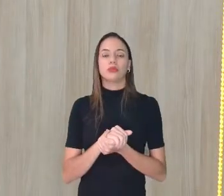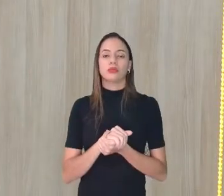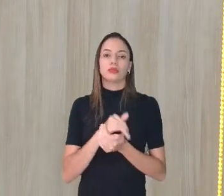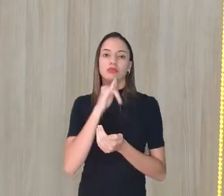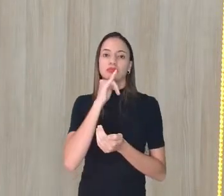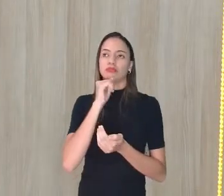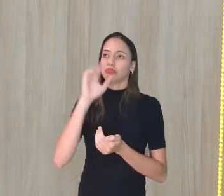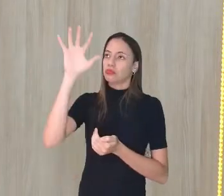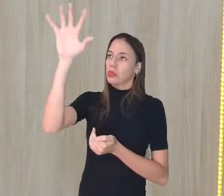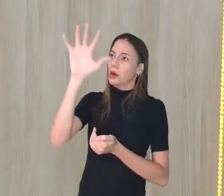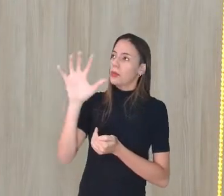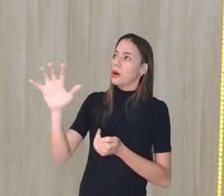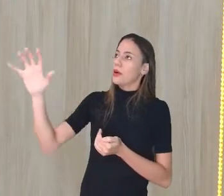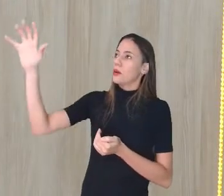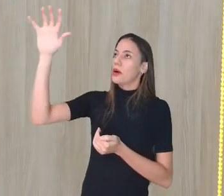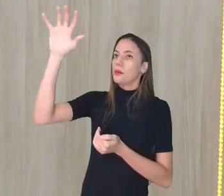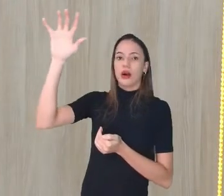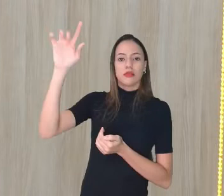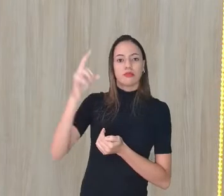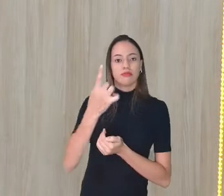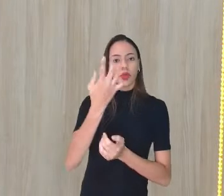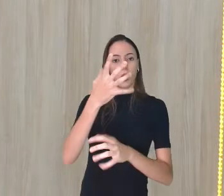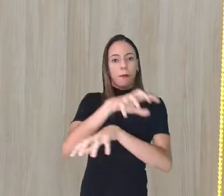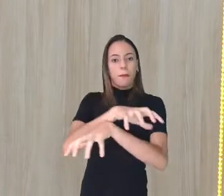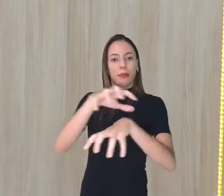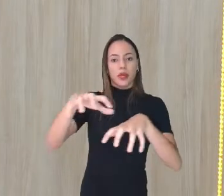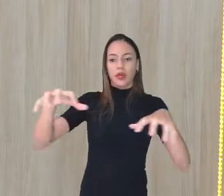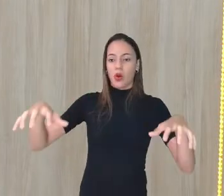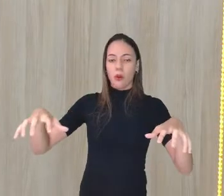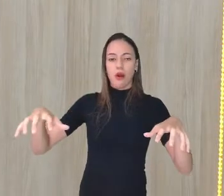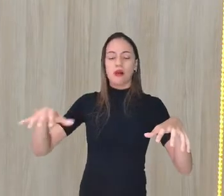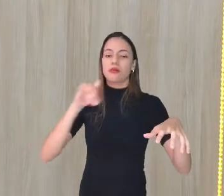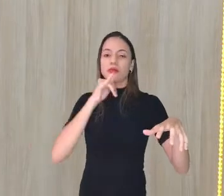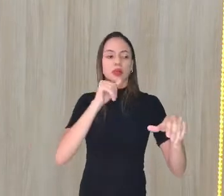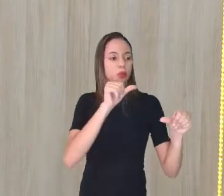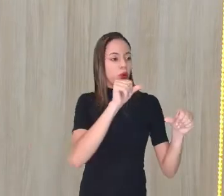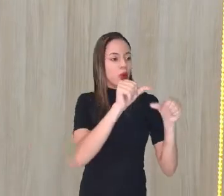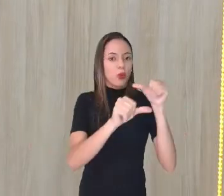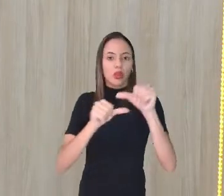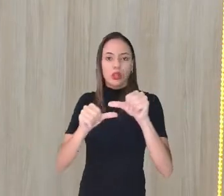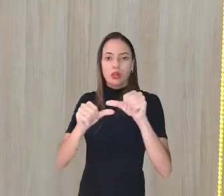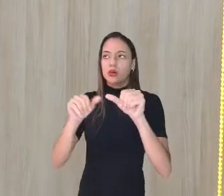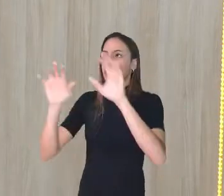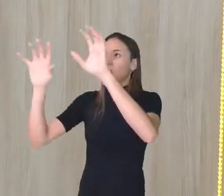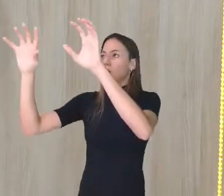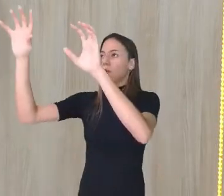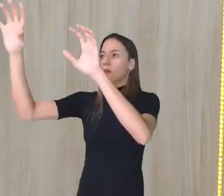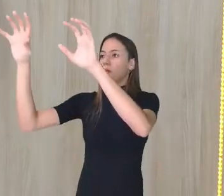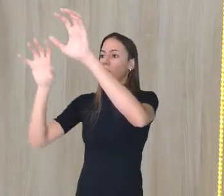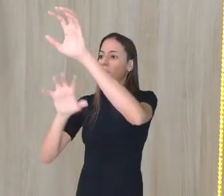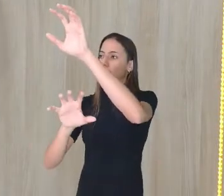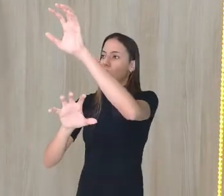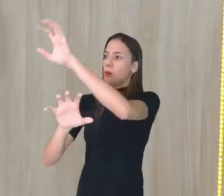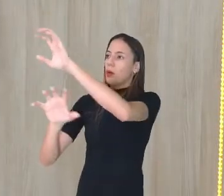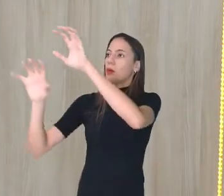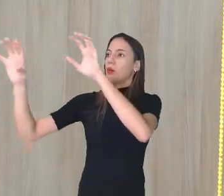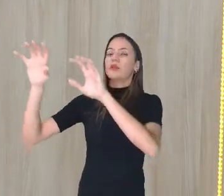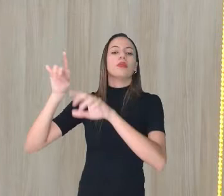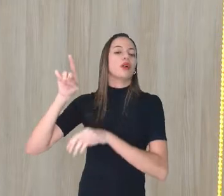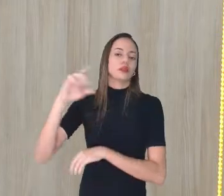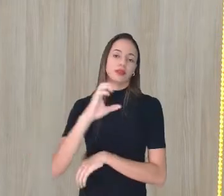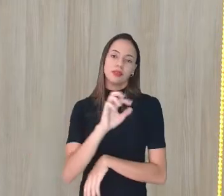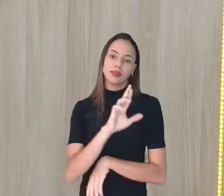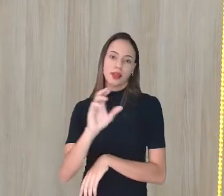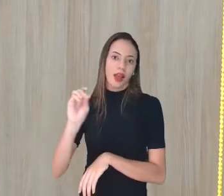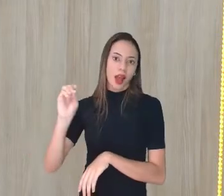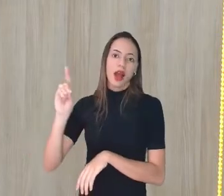Essa área de transição é o quê? Quando um bioma ele está em transição com outro bioma entende? Então, o Cerrado faz isso aí